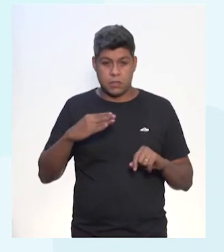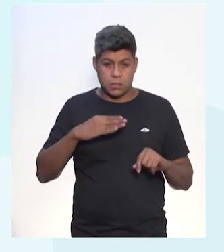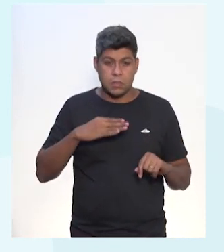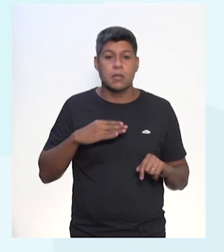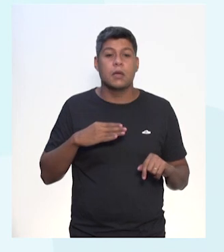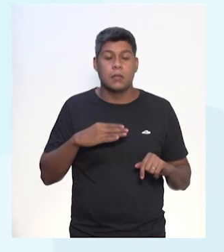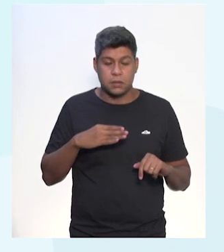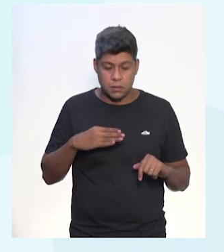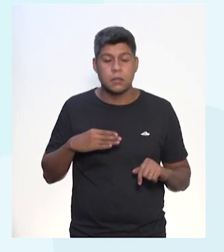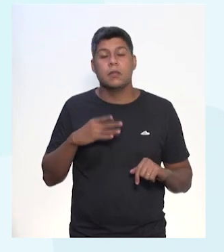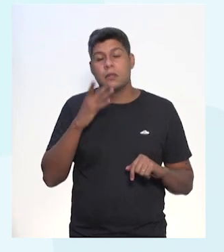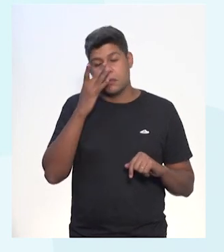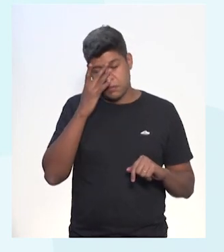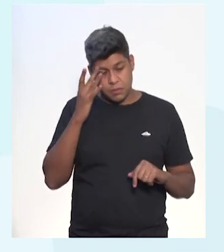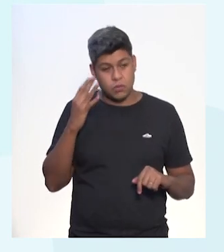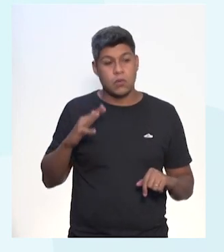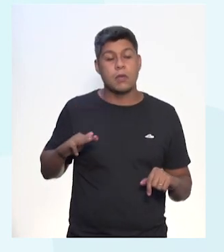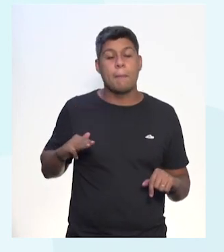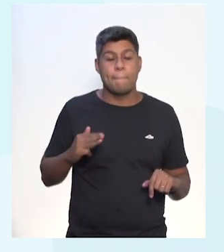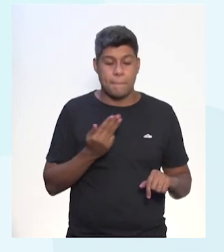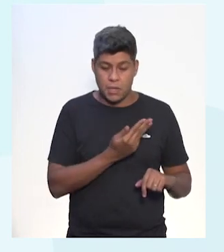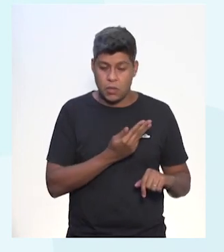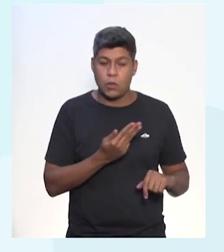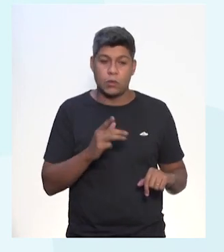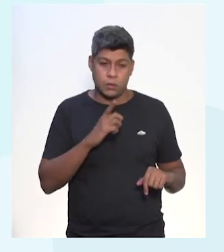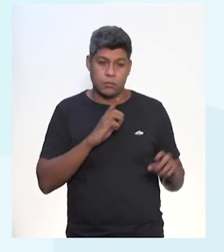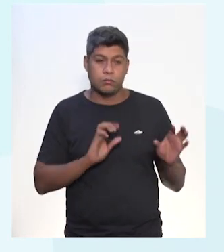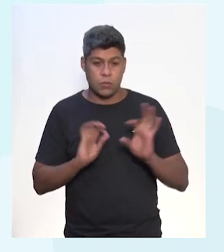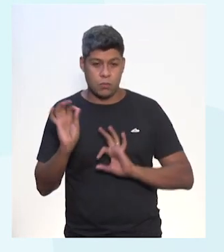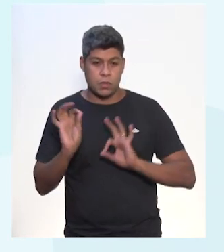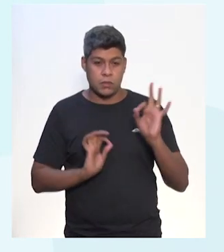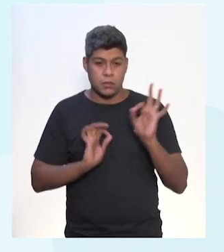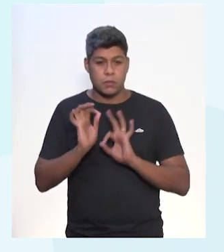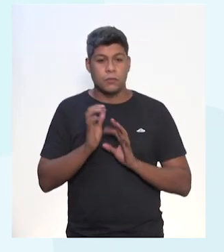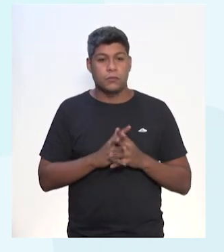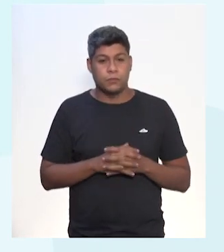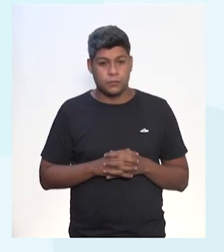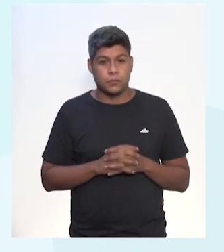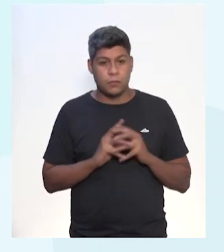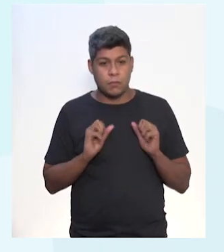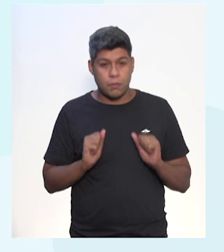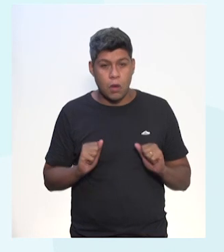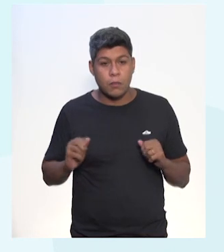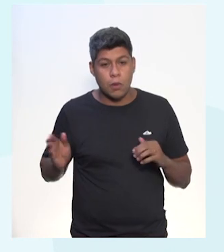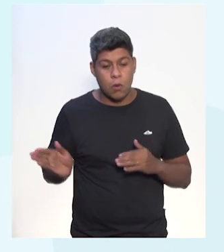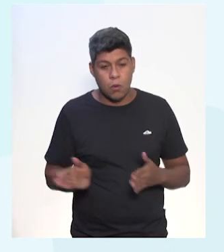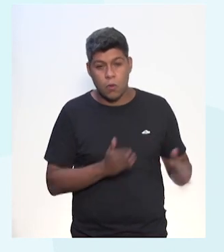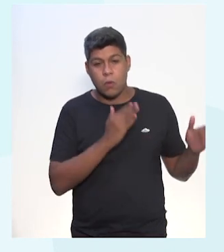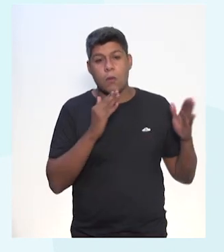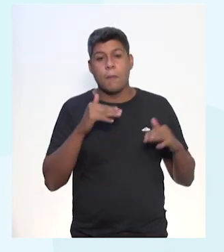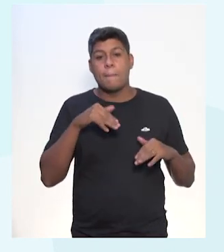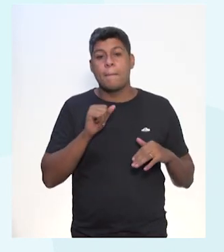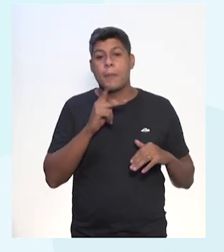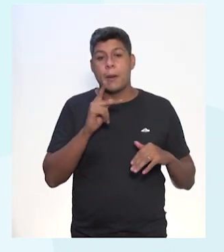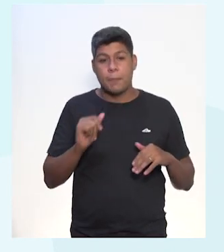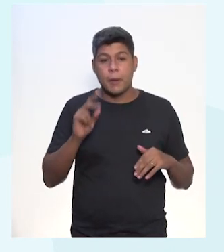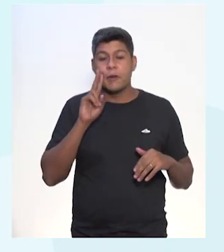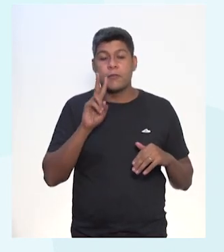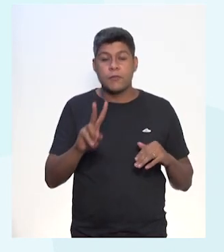aí com populações de milhões de habitantes na urbanização, né? Podemos ir já para o outro mapa, que a gente vai